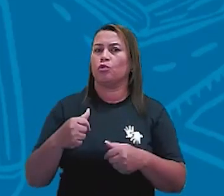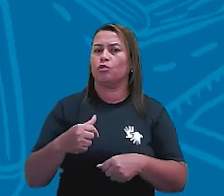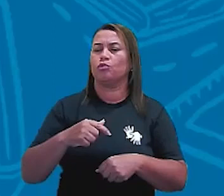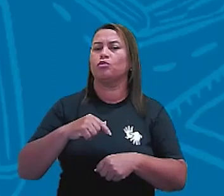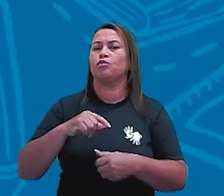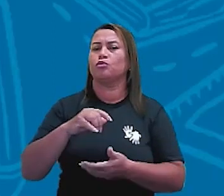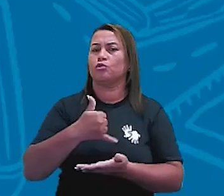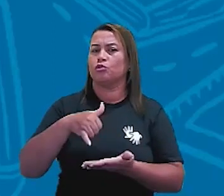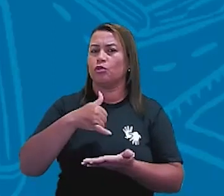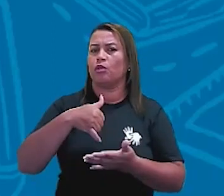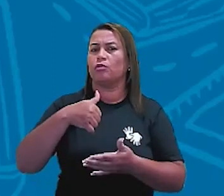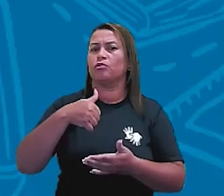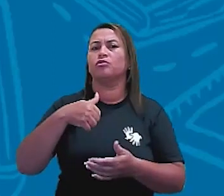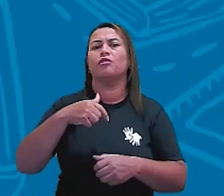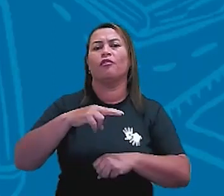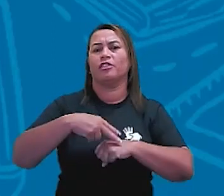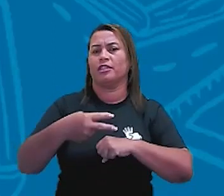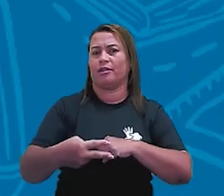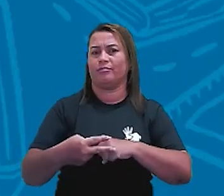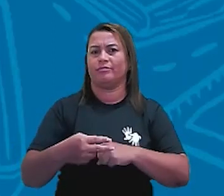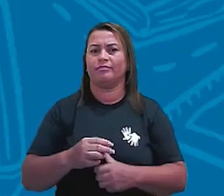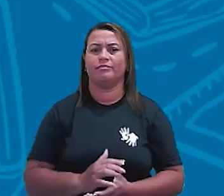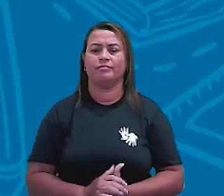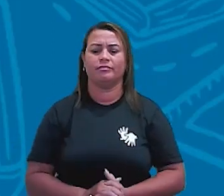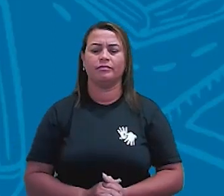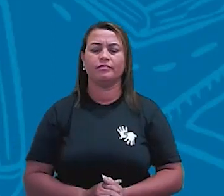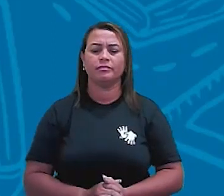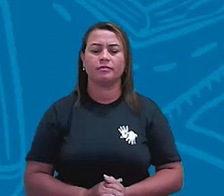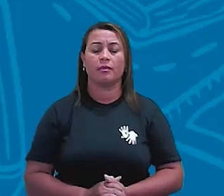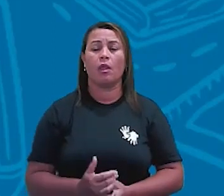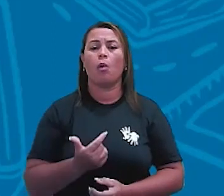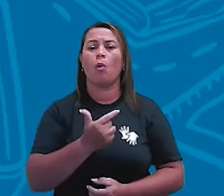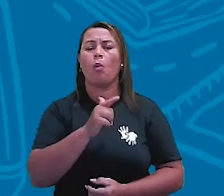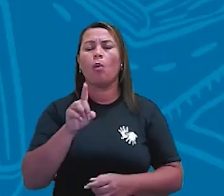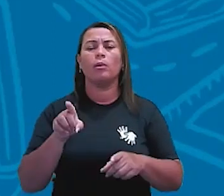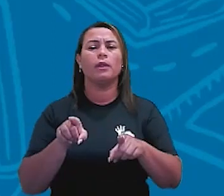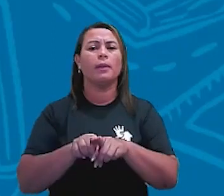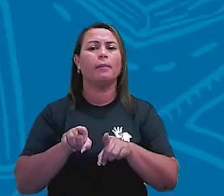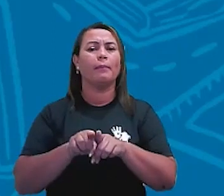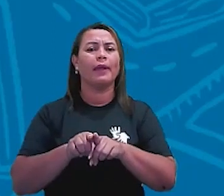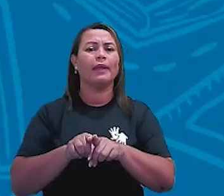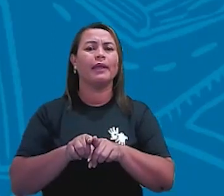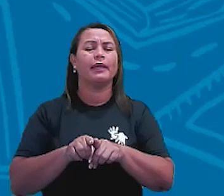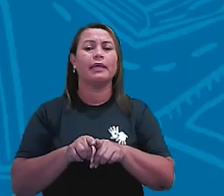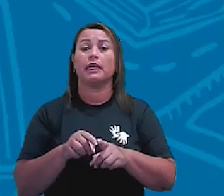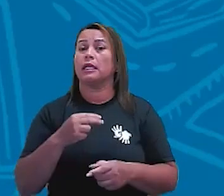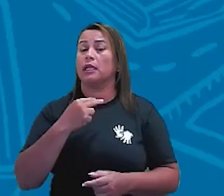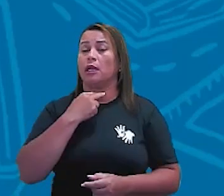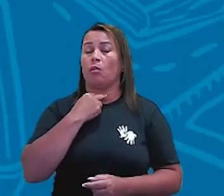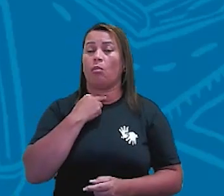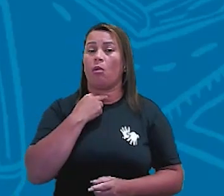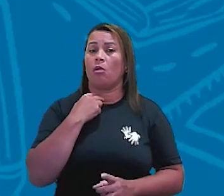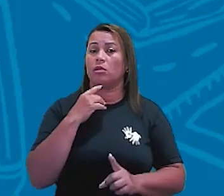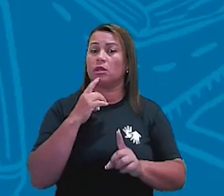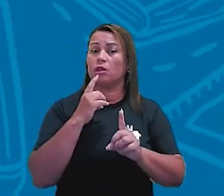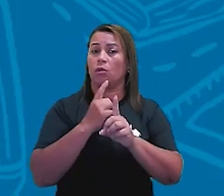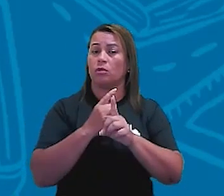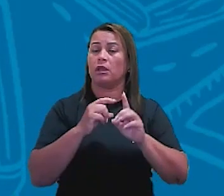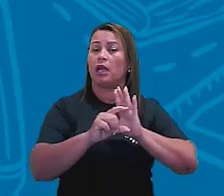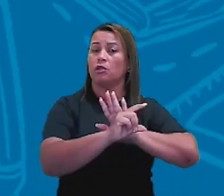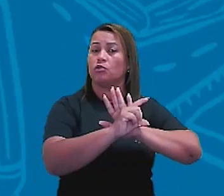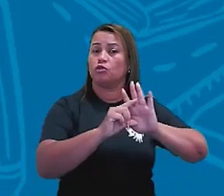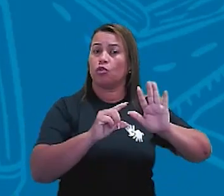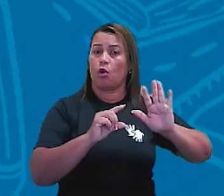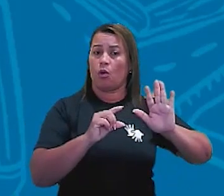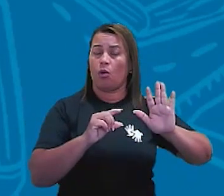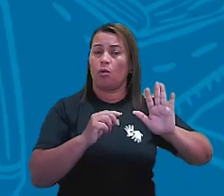certo? Então, seria uma prioridade daquele óleo. Outra coisa que também a gente não deve encontrar, no caso, nos rótulos, né? Ele não